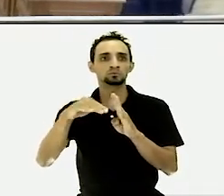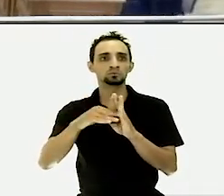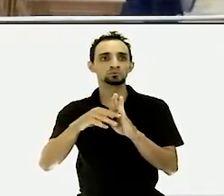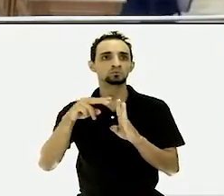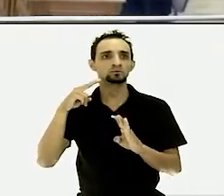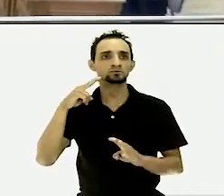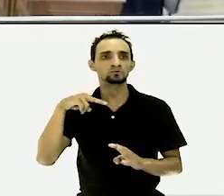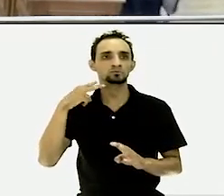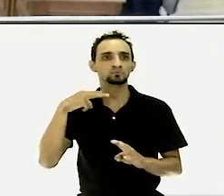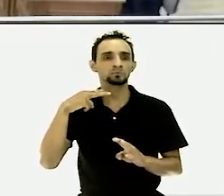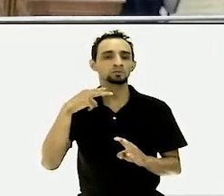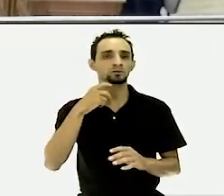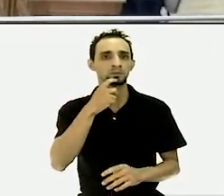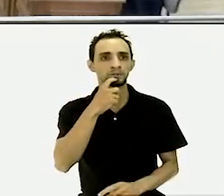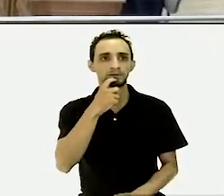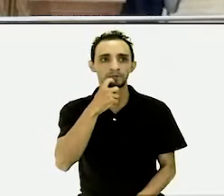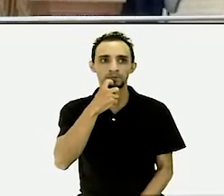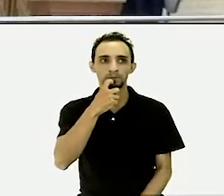Mello.